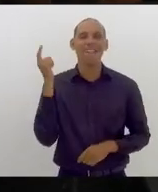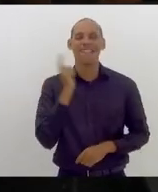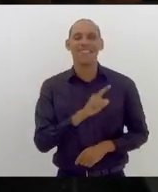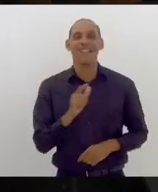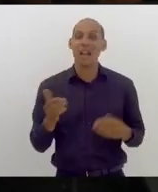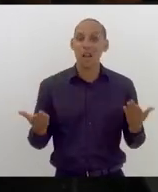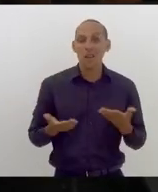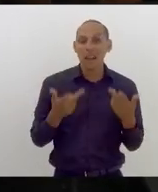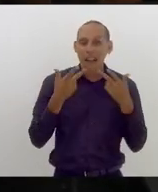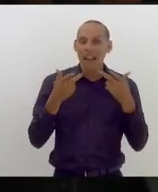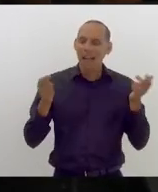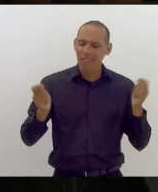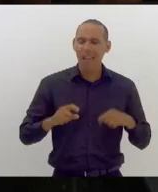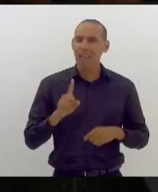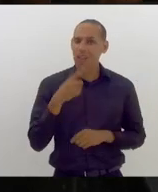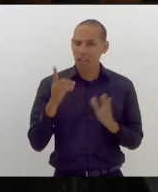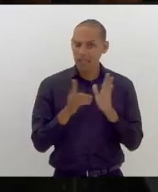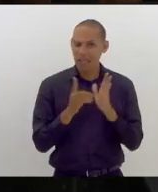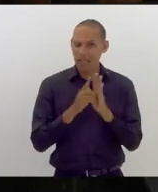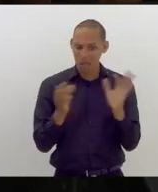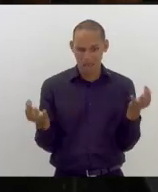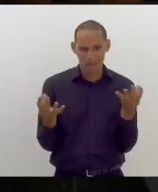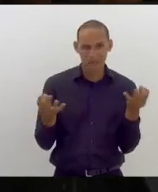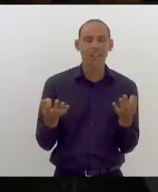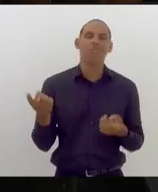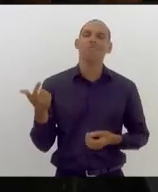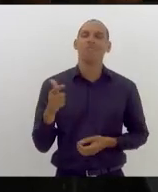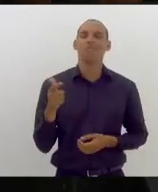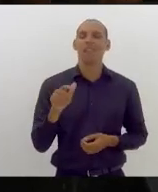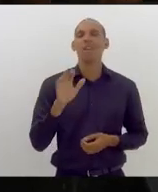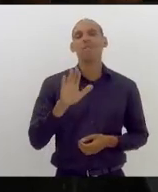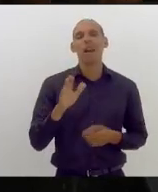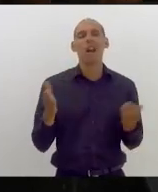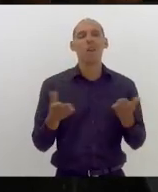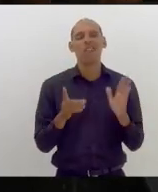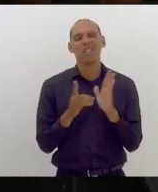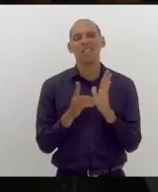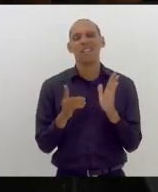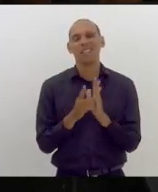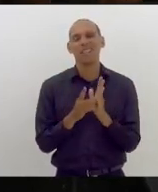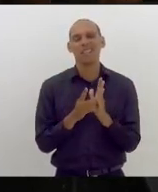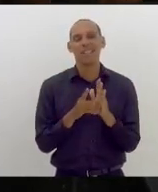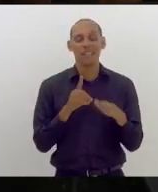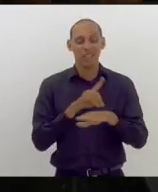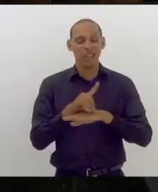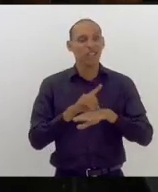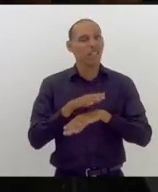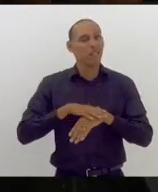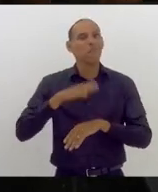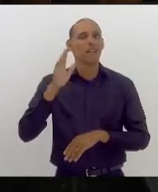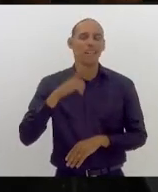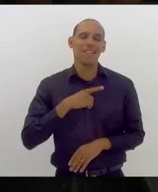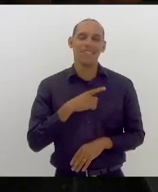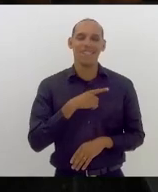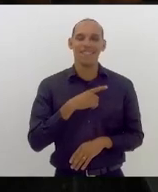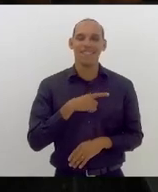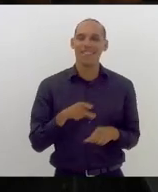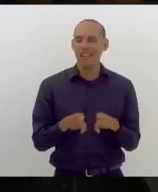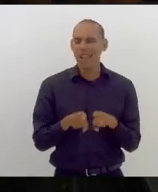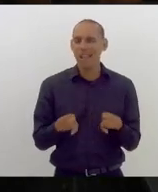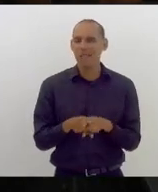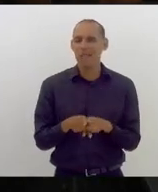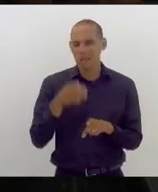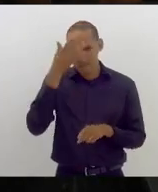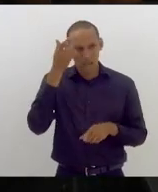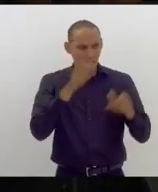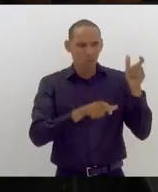dizer, ainda não temos o DETRAN ideal, mas a gente tem hoje um DETRAN mais digital, a gente tem um DETRAN hoje onde